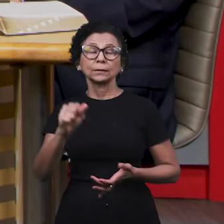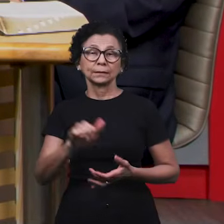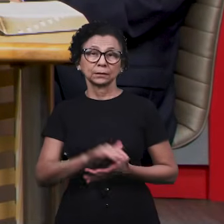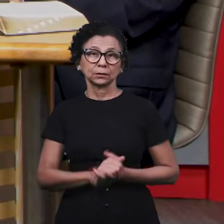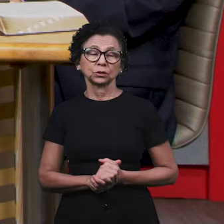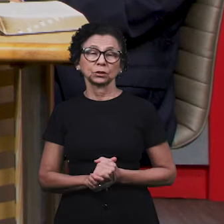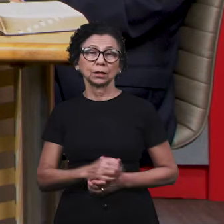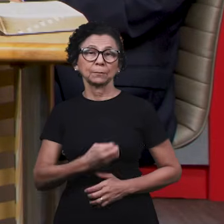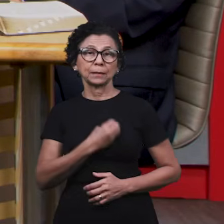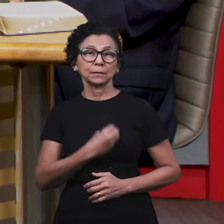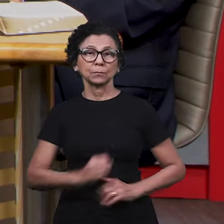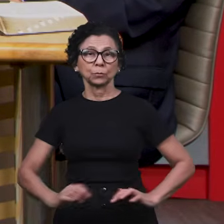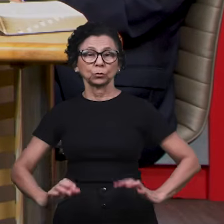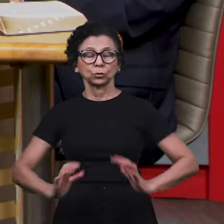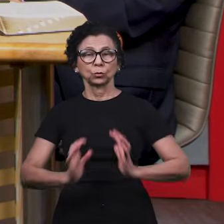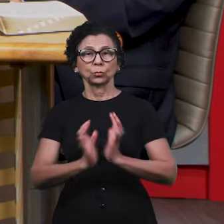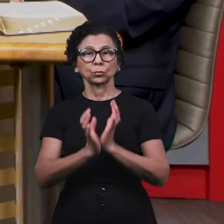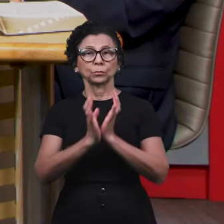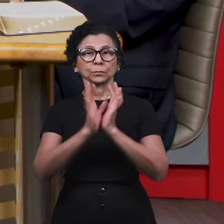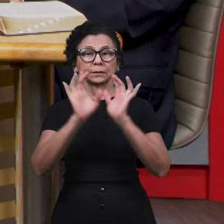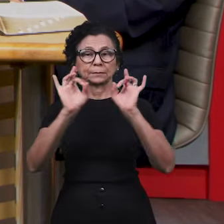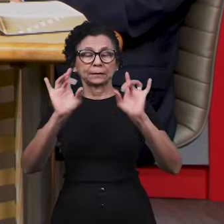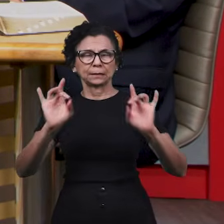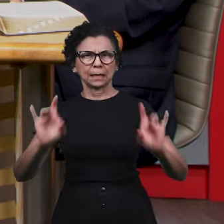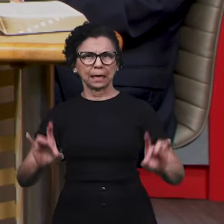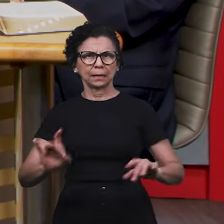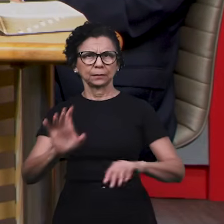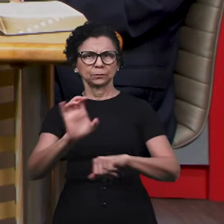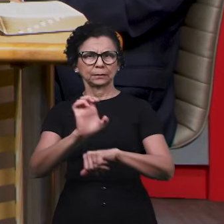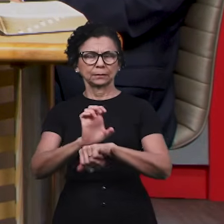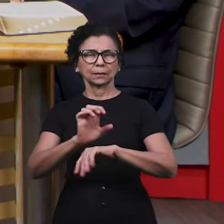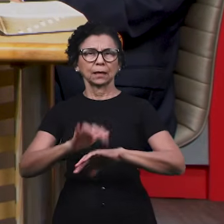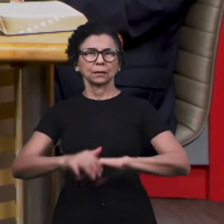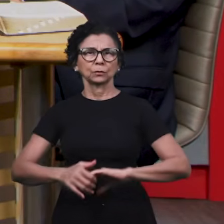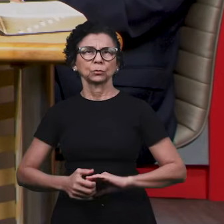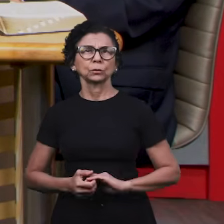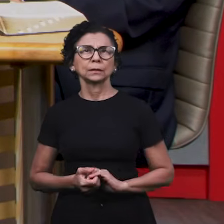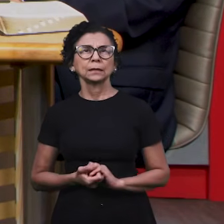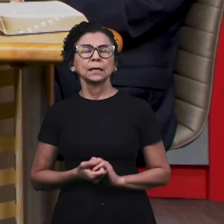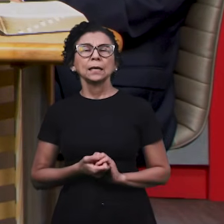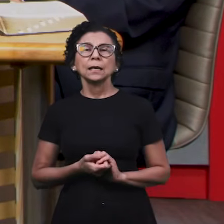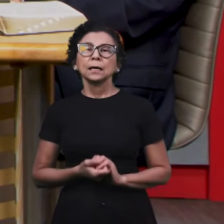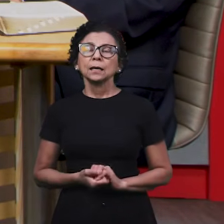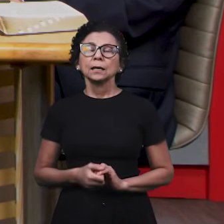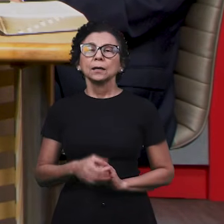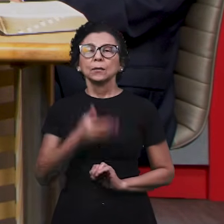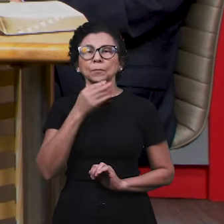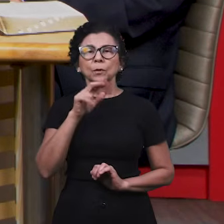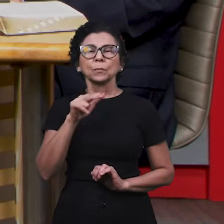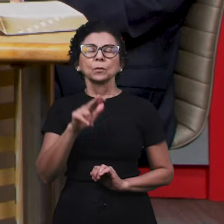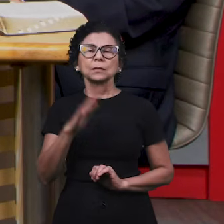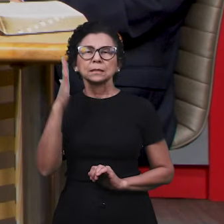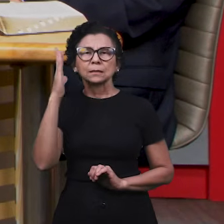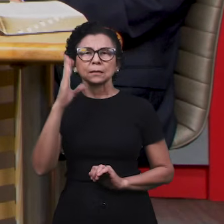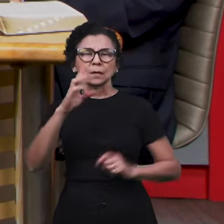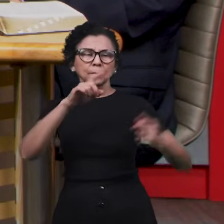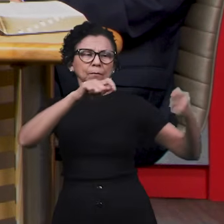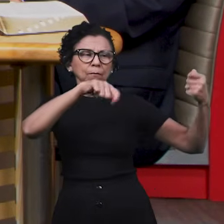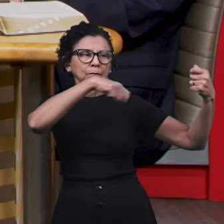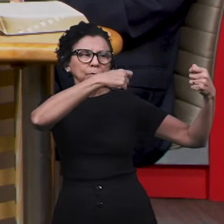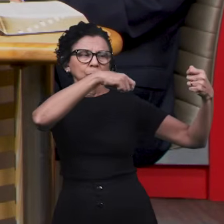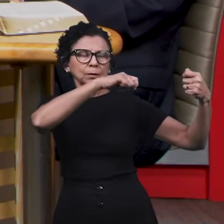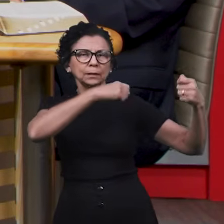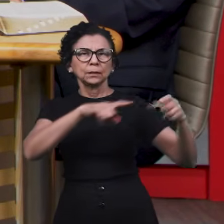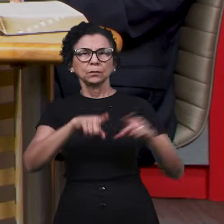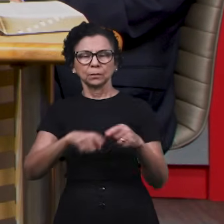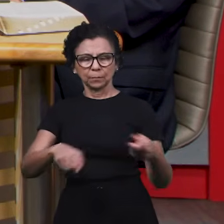estado. E eu considero meu irmão como um mestre do violino e do violão. Toca muito bem qualquer instrumento. E ele